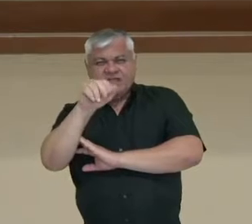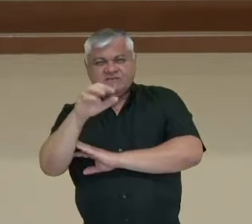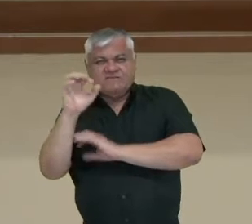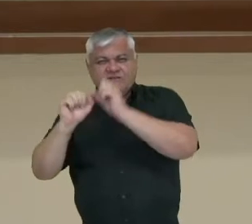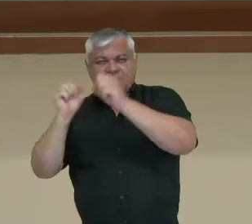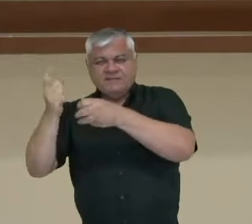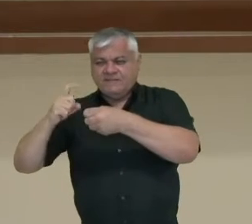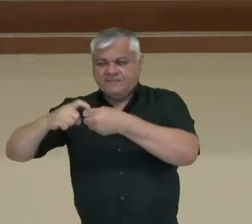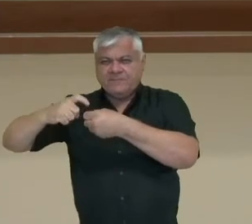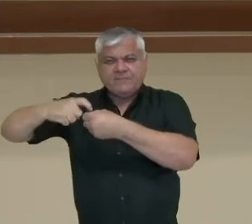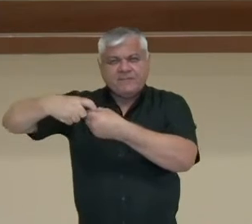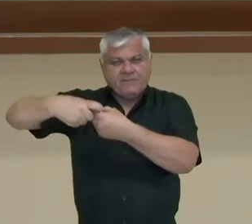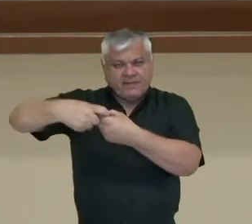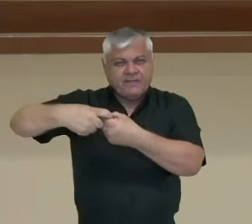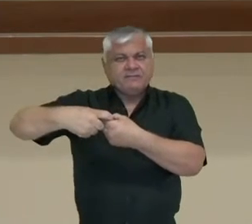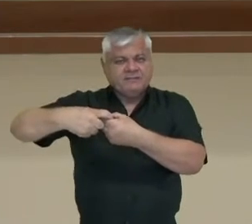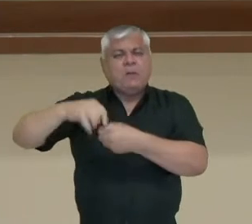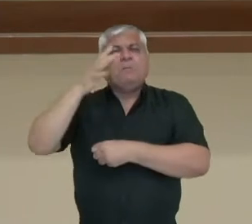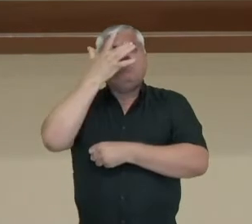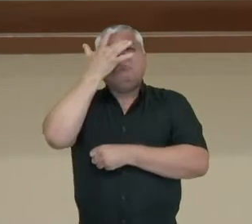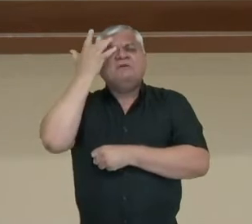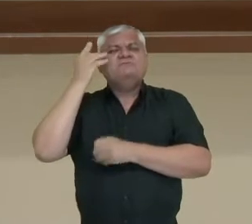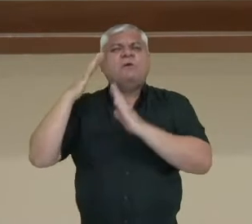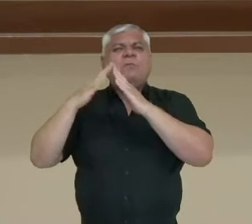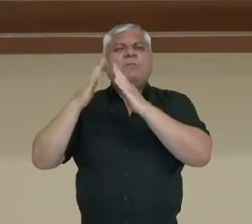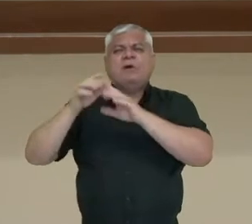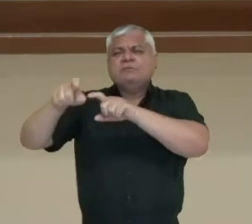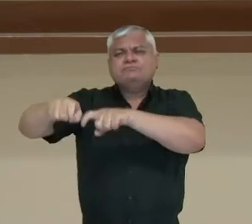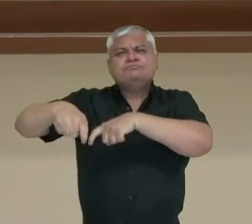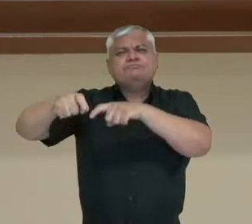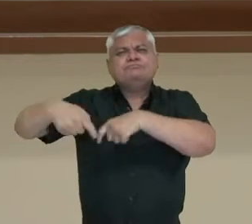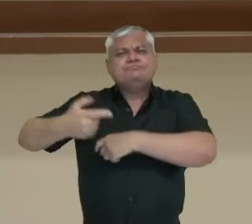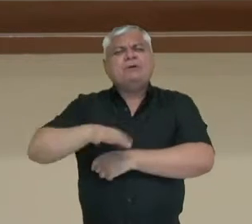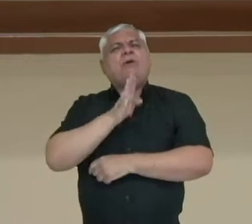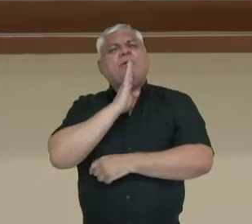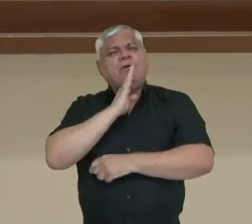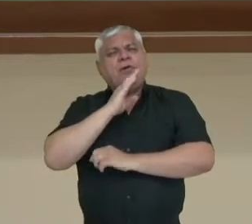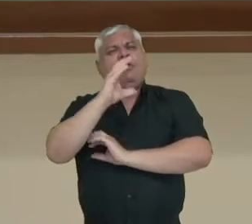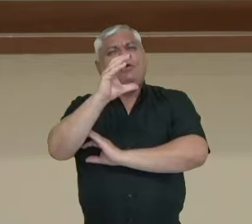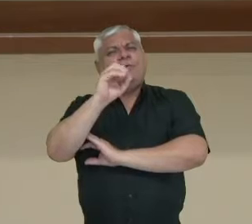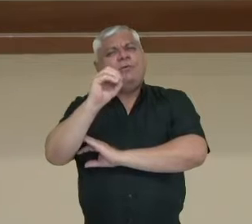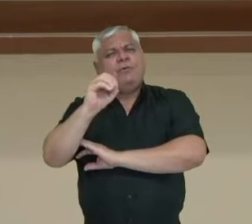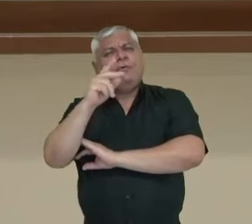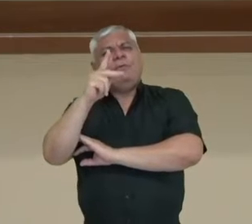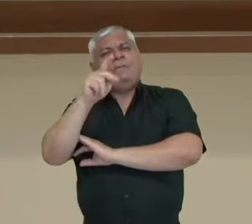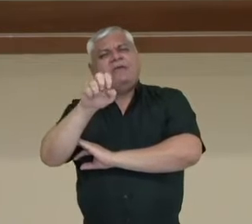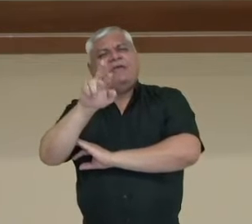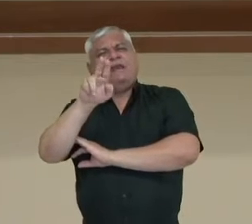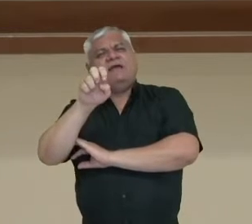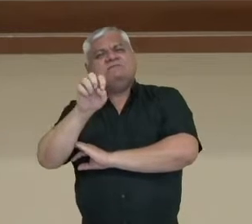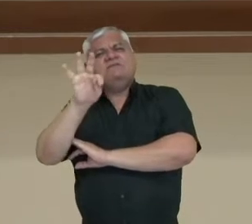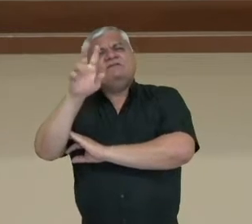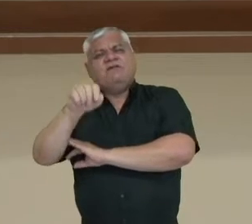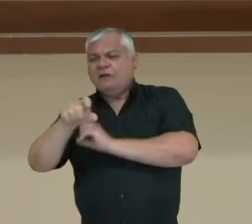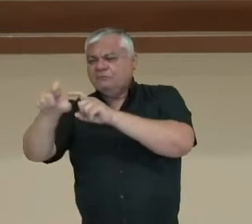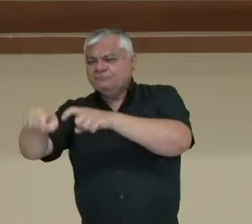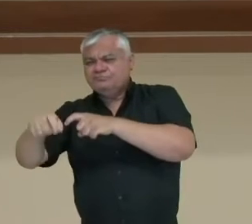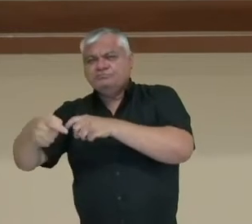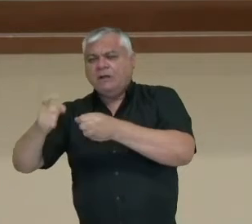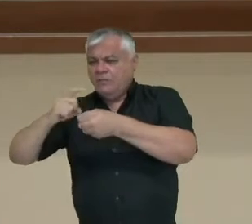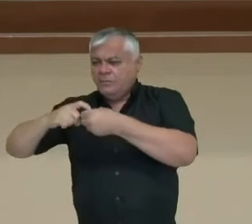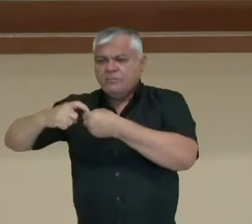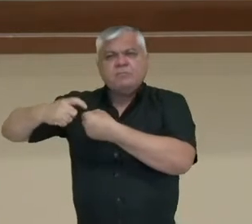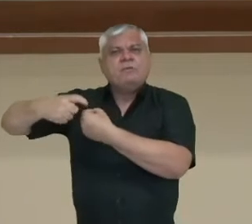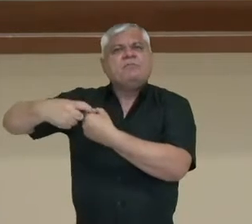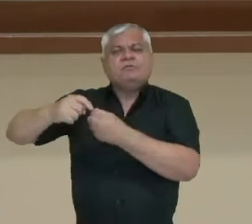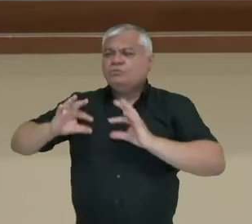podem ter? Porque a galera do interior, que mora no interior, já ouviu falar bastante, né? As cooperativas agrícolas que estão